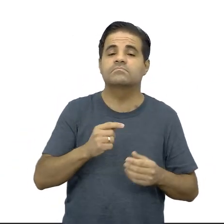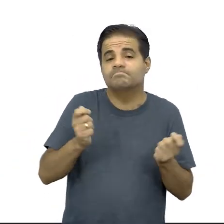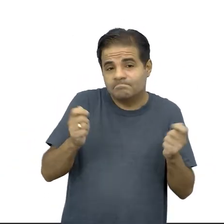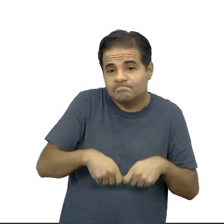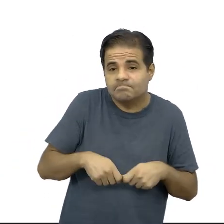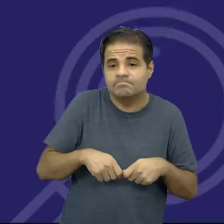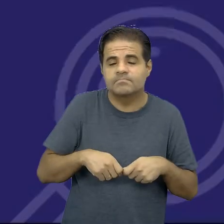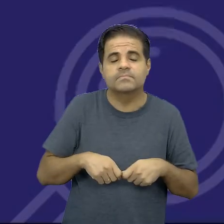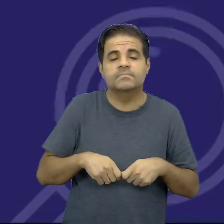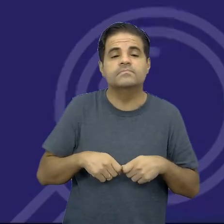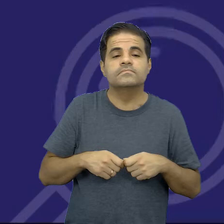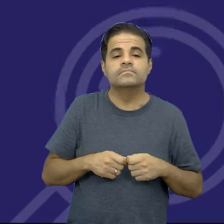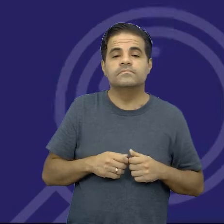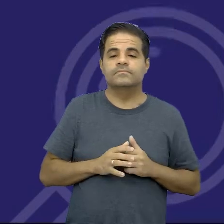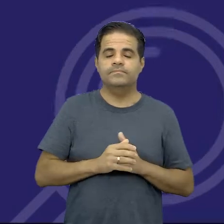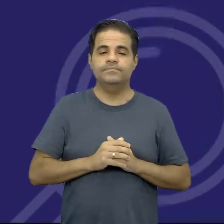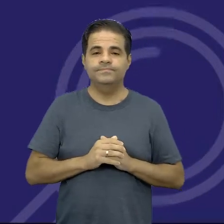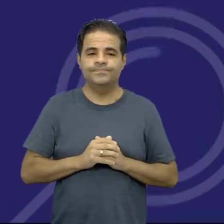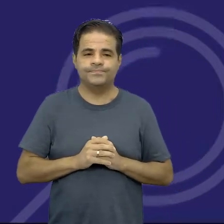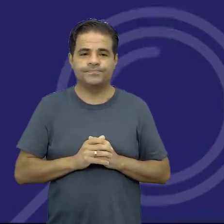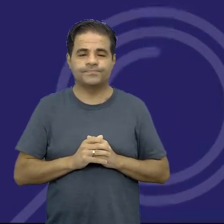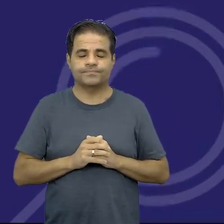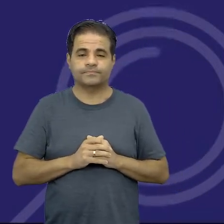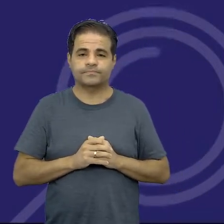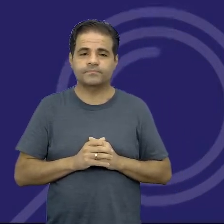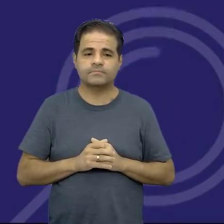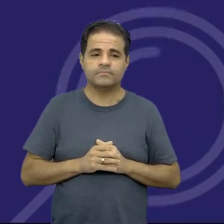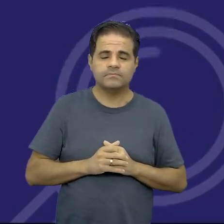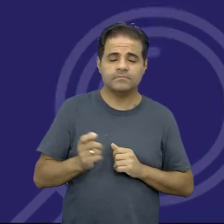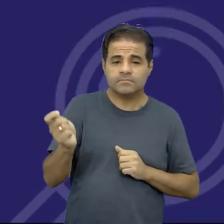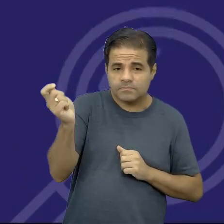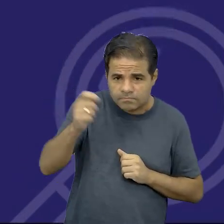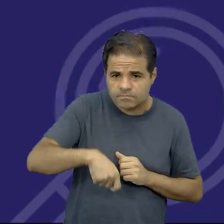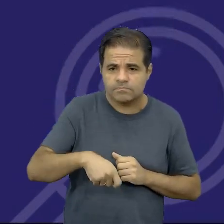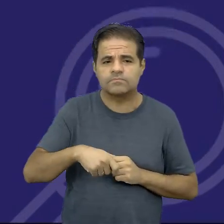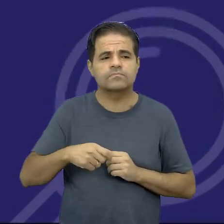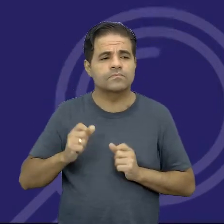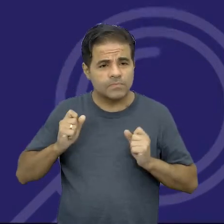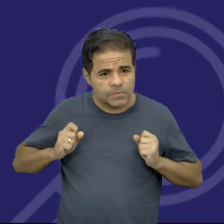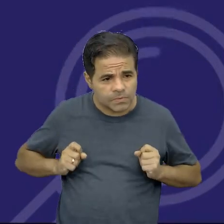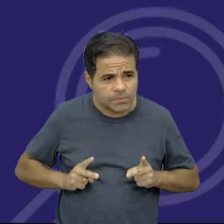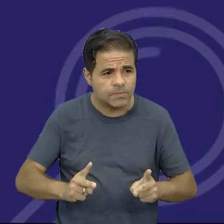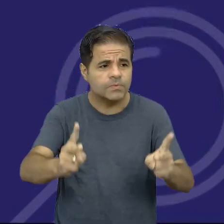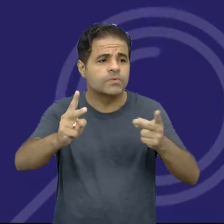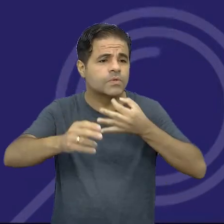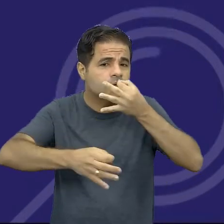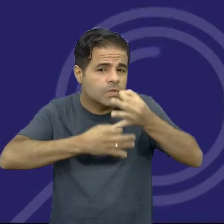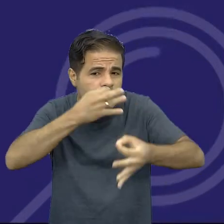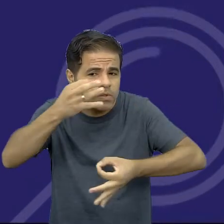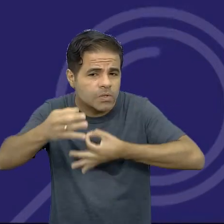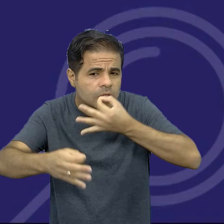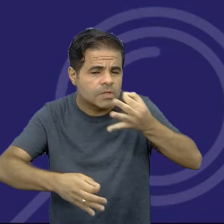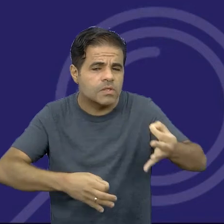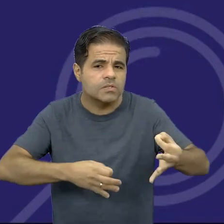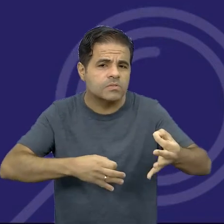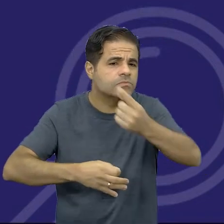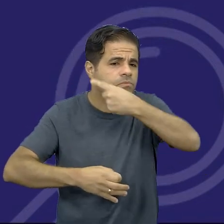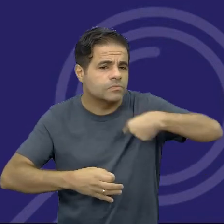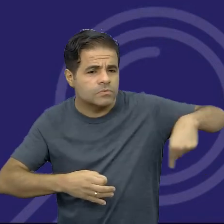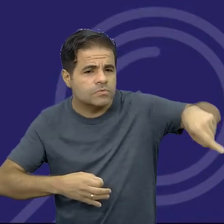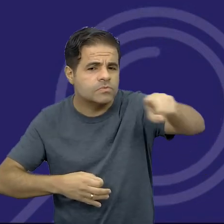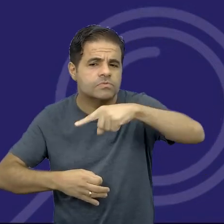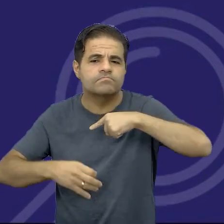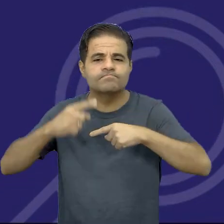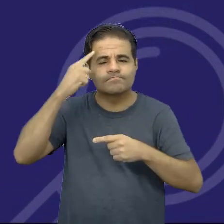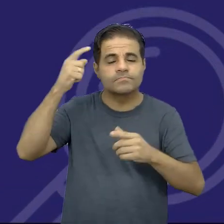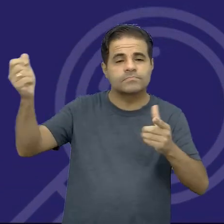Bom, então, para que nós possamos dar início às sugestões de abordagem, nós trouxemos